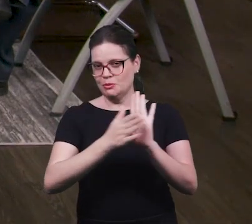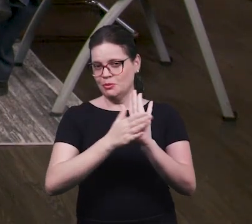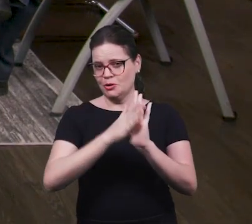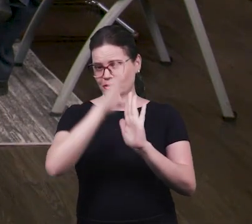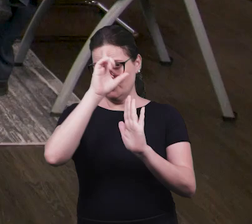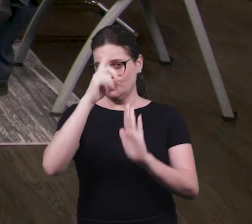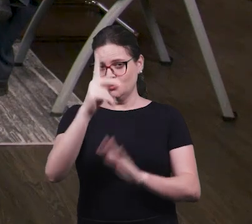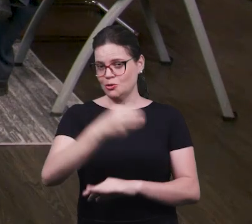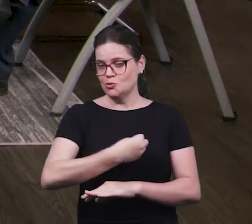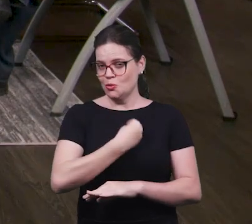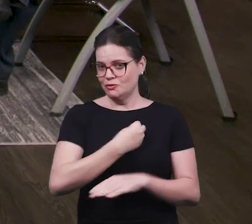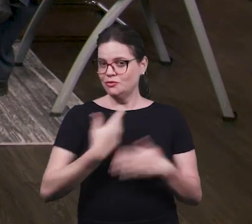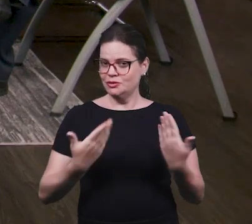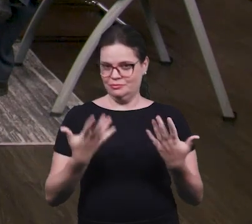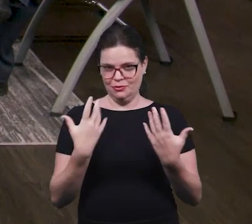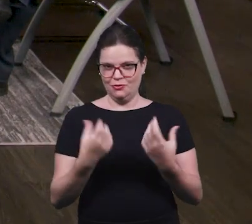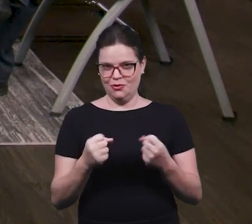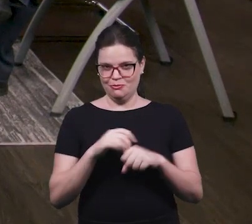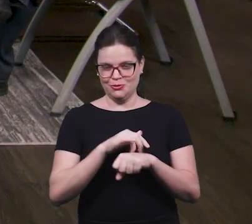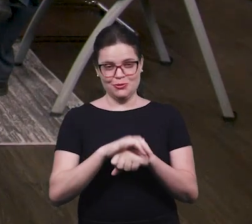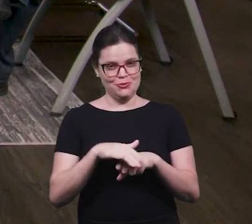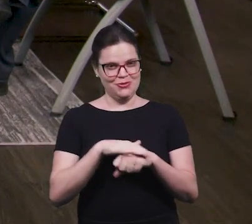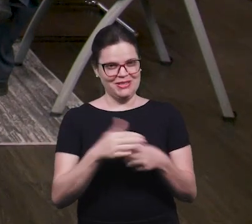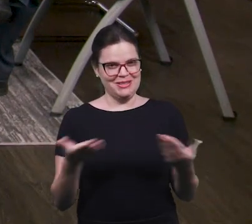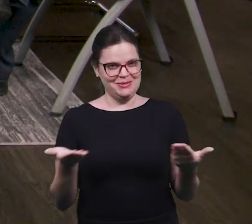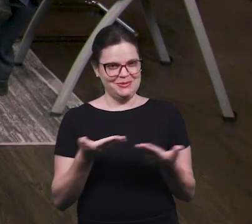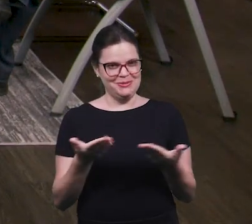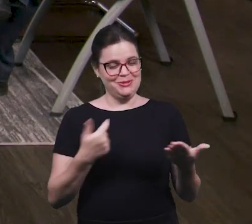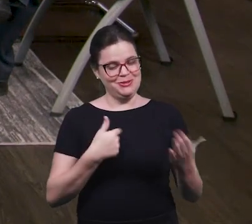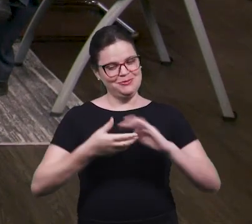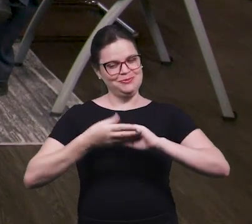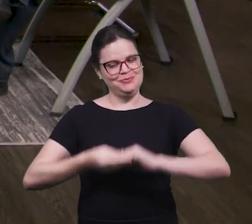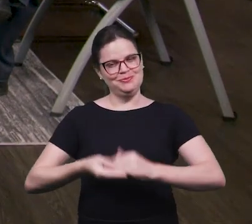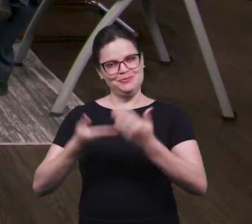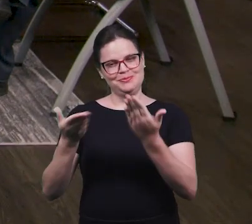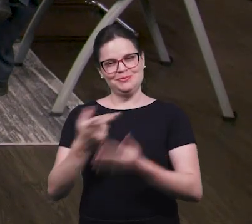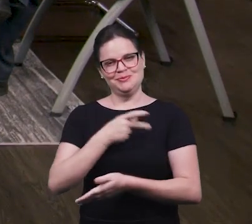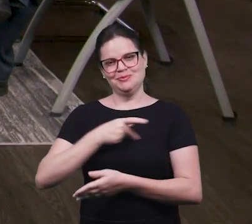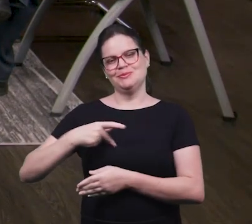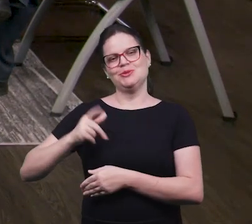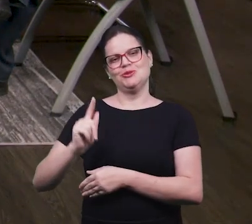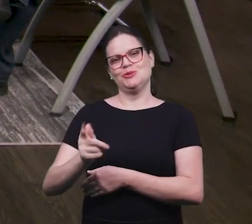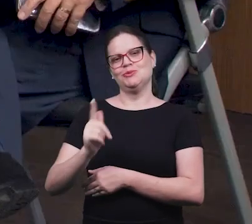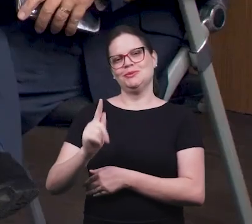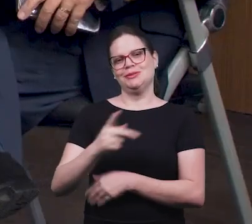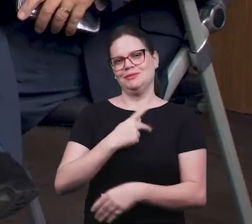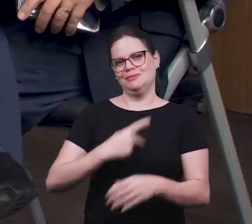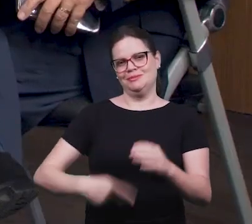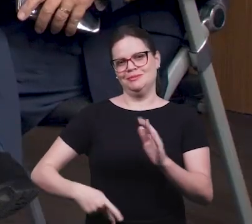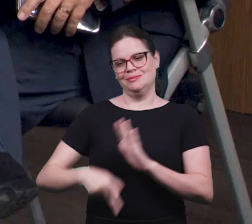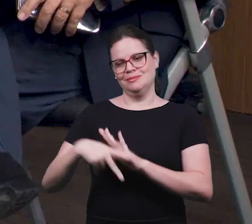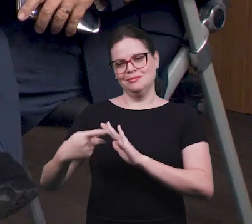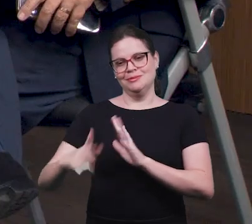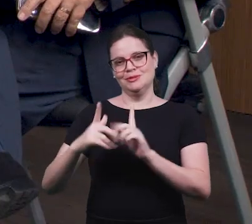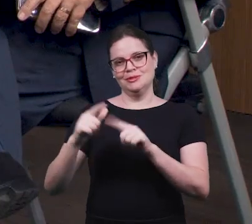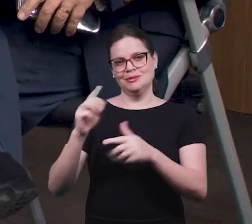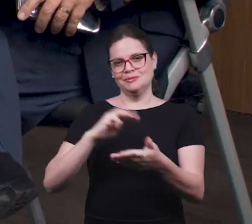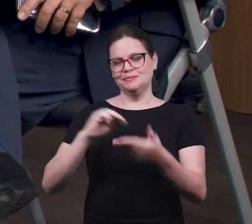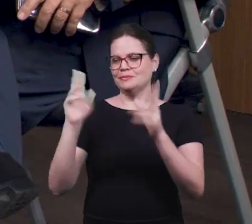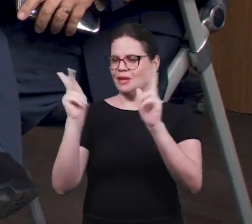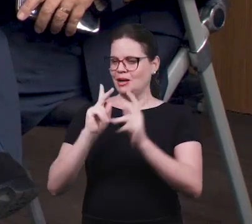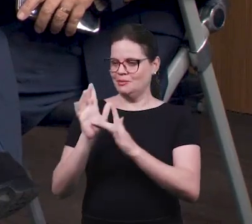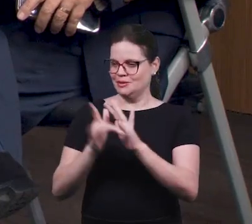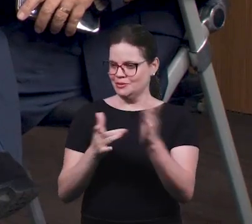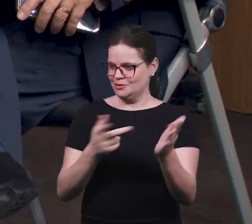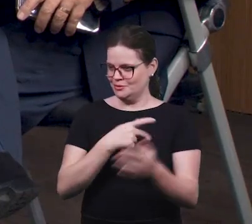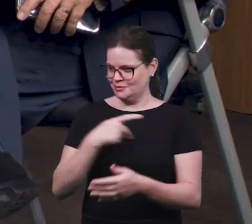pouquinho sobre isso, vamos falar um pouquinho sobre isso no programa de hoje. Eu começo cumprimentando o pastor Gedeu Tigueiros, presidente da Igreja Cristã Maranata. A paz do Senhor, pastor Gedeu Tigueiros. A paz